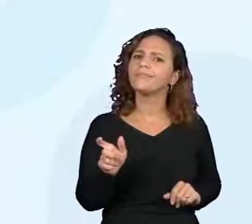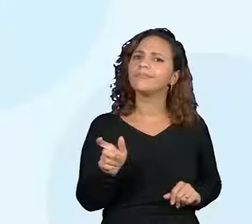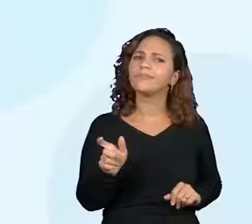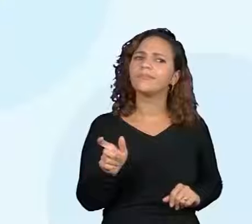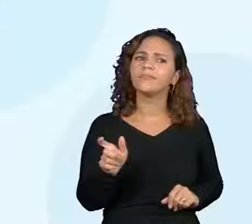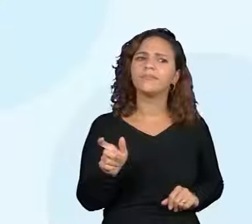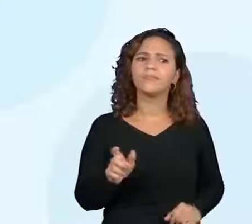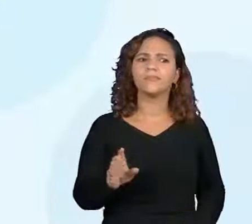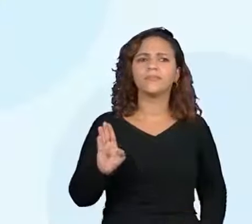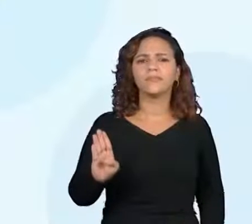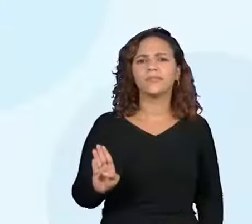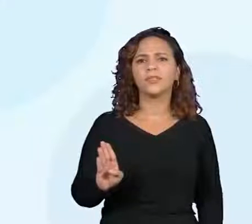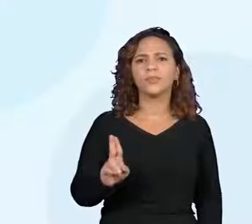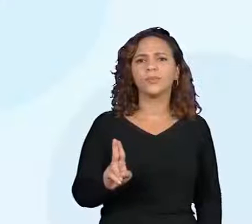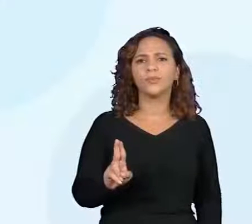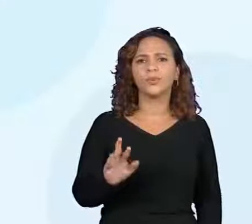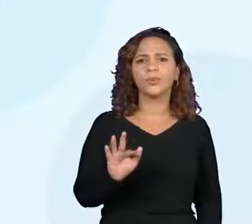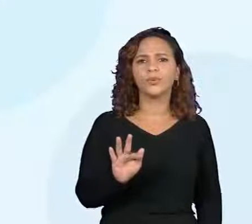Buf!